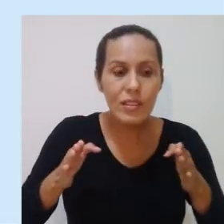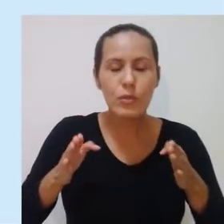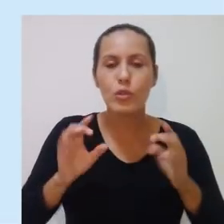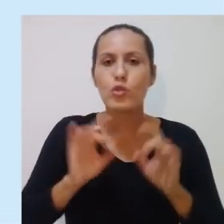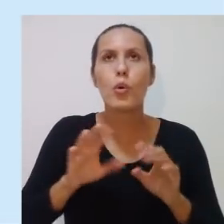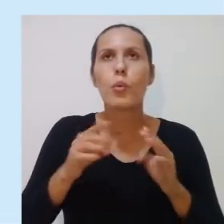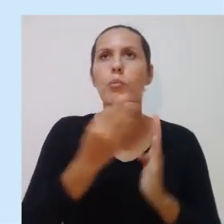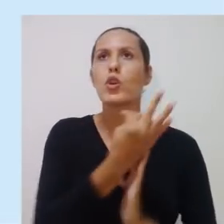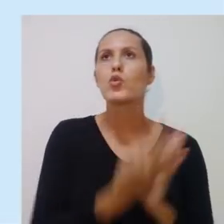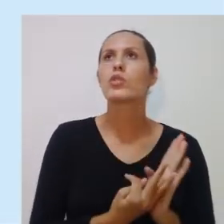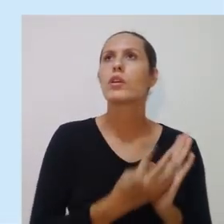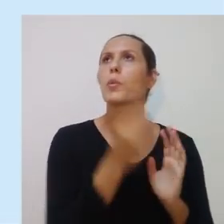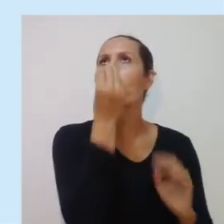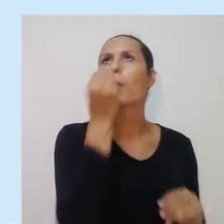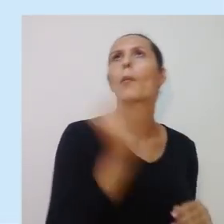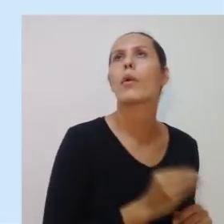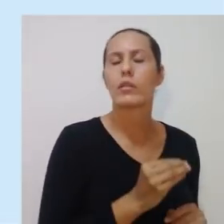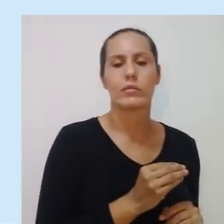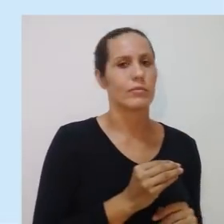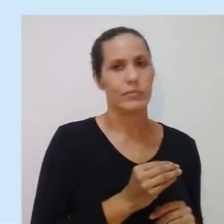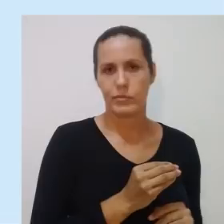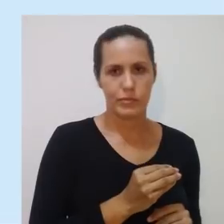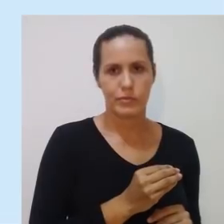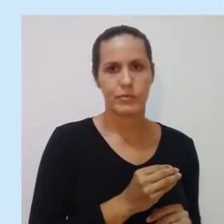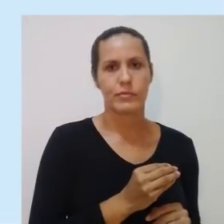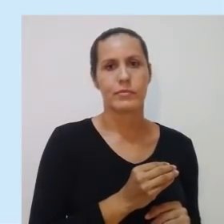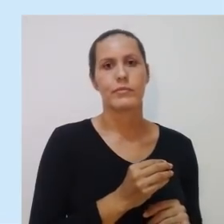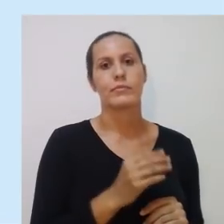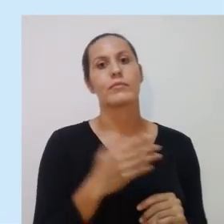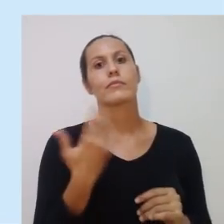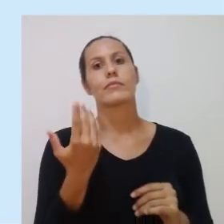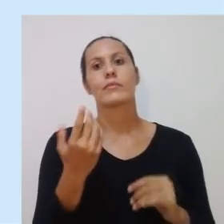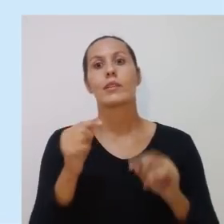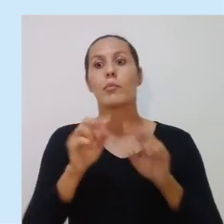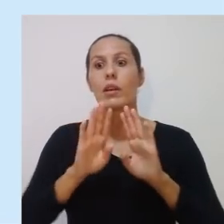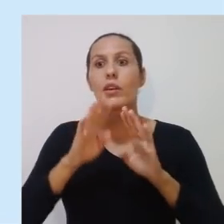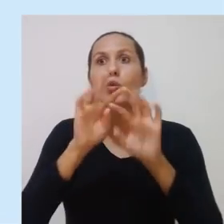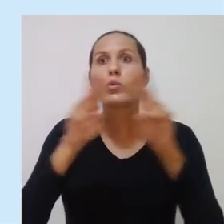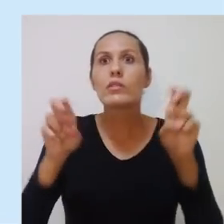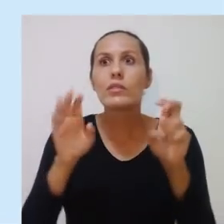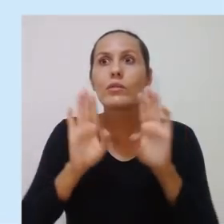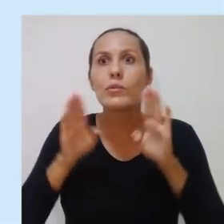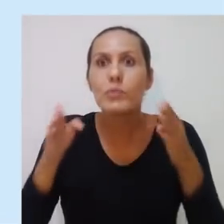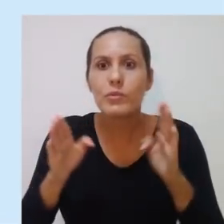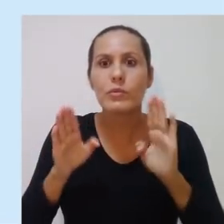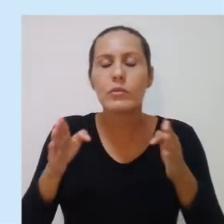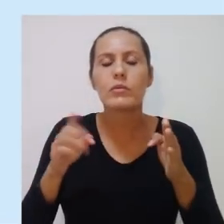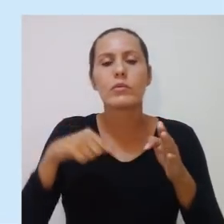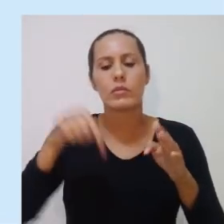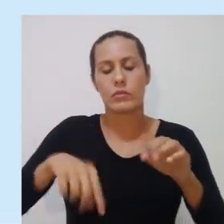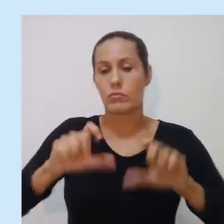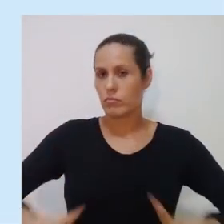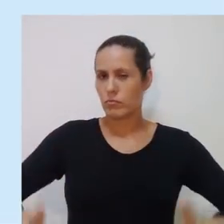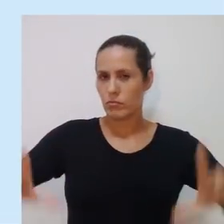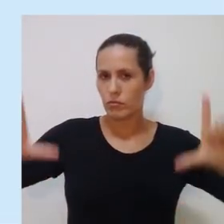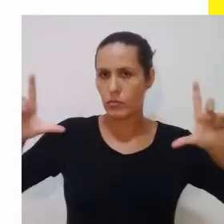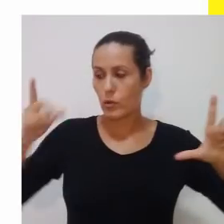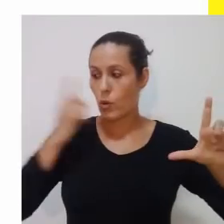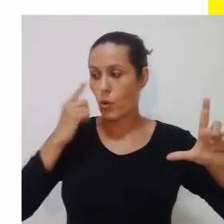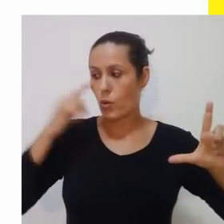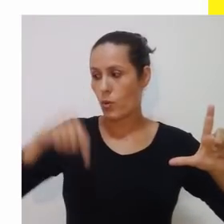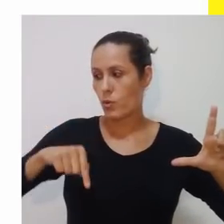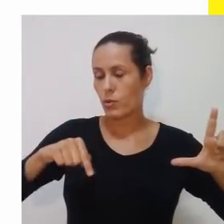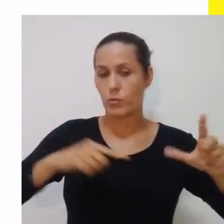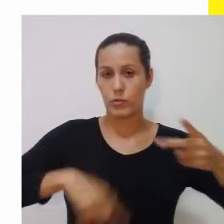disse, não pode desprezar o título, também não pode ficar só nele. E o que é que aparece nessa tela agora? Olha